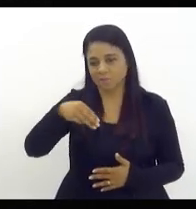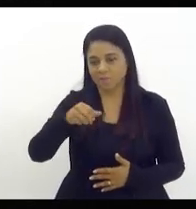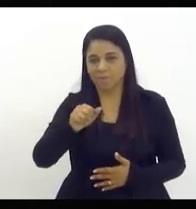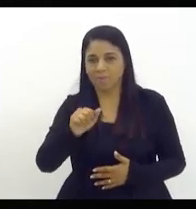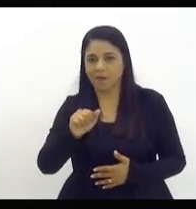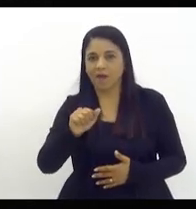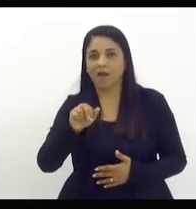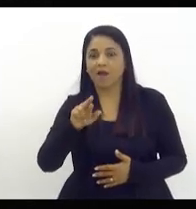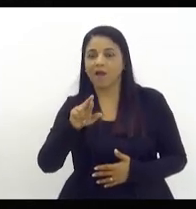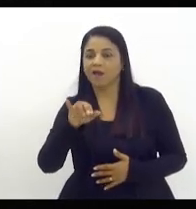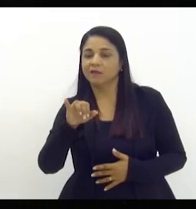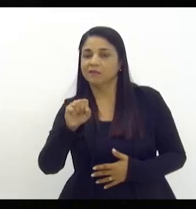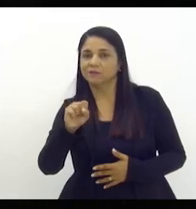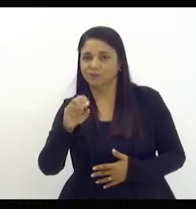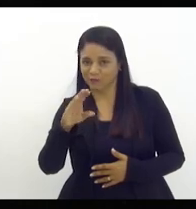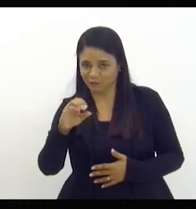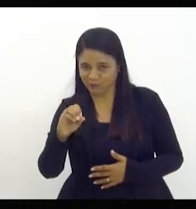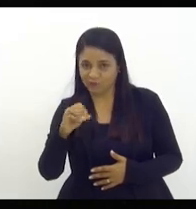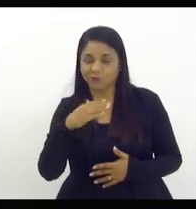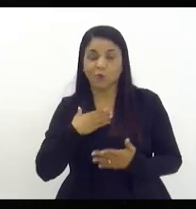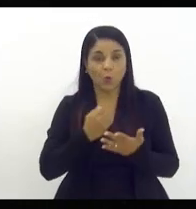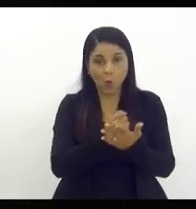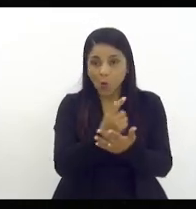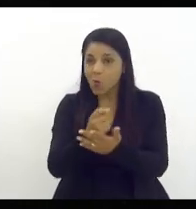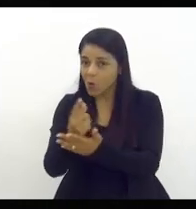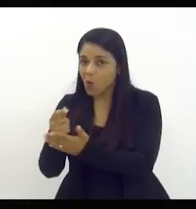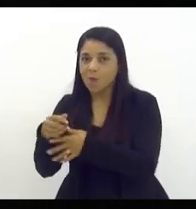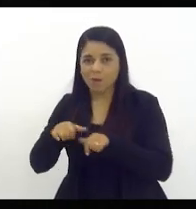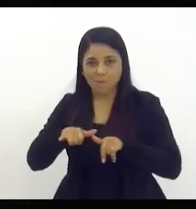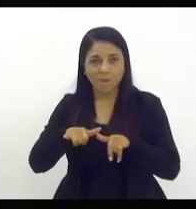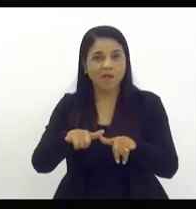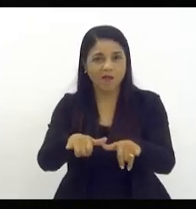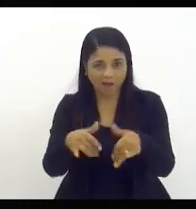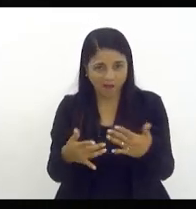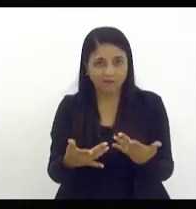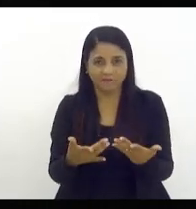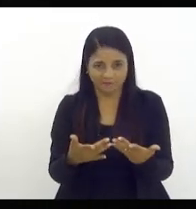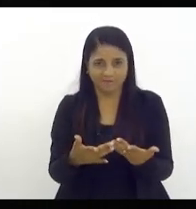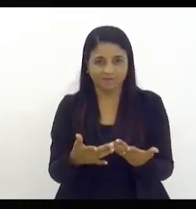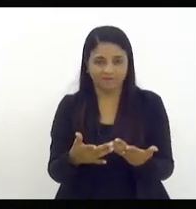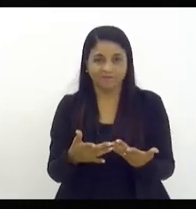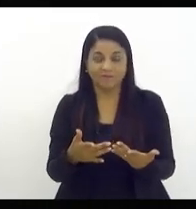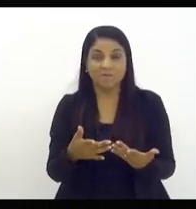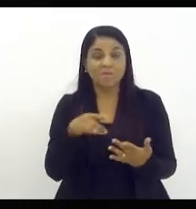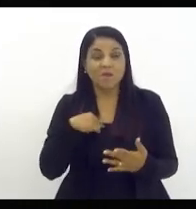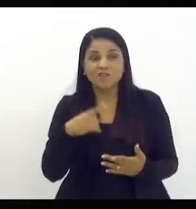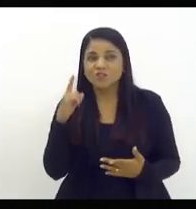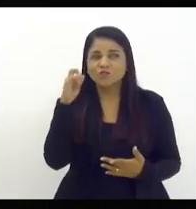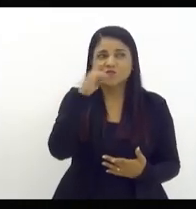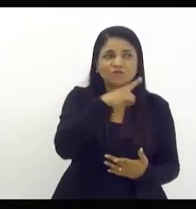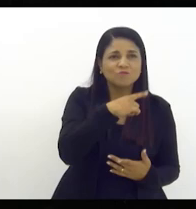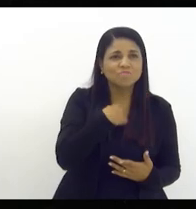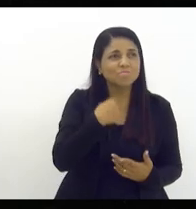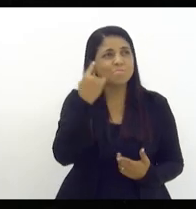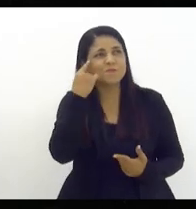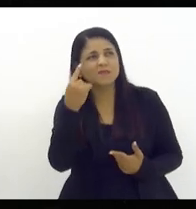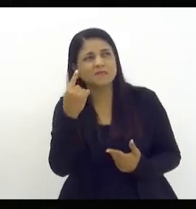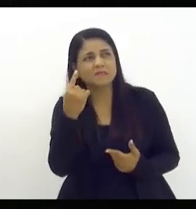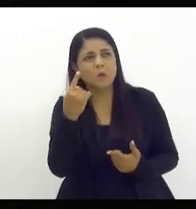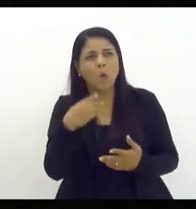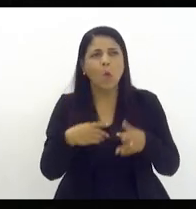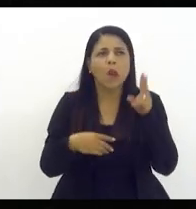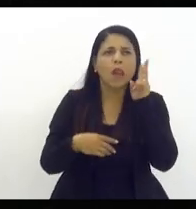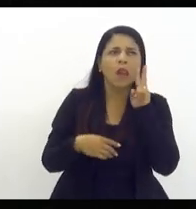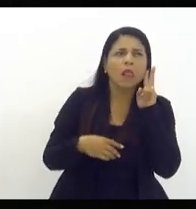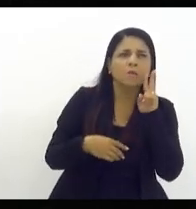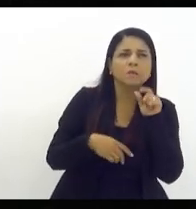nos mercados e compra o seu marisco no supermercado, mas dificilmente se pensa ou se lembra